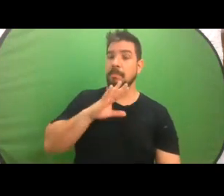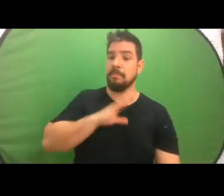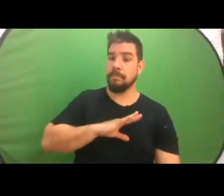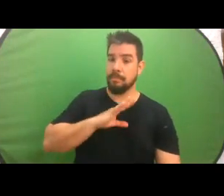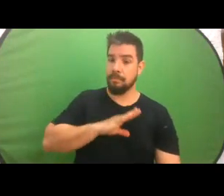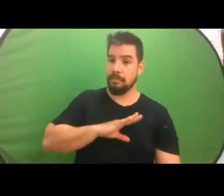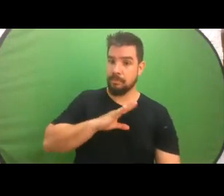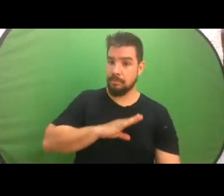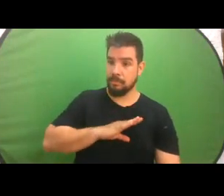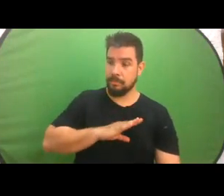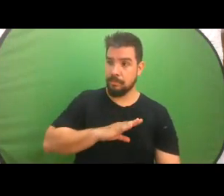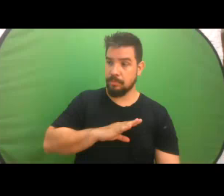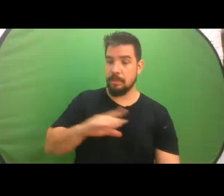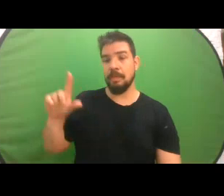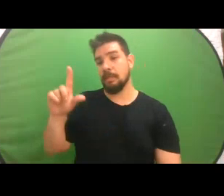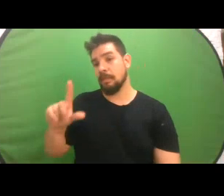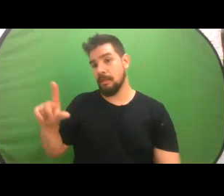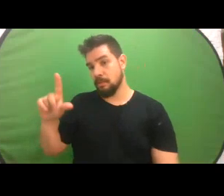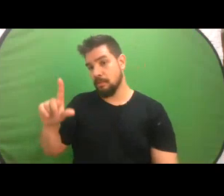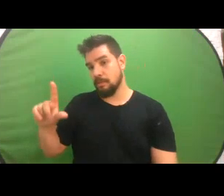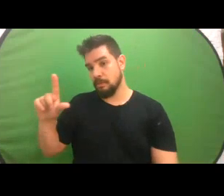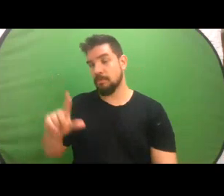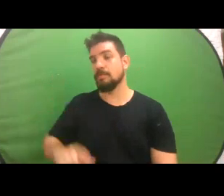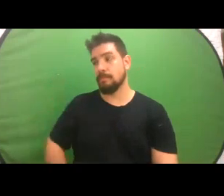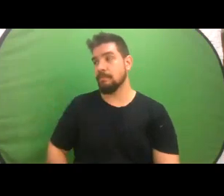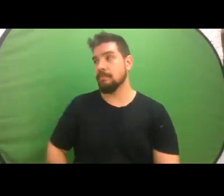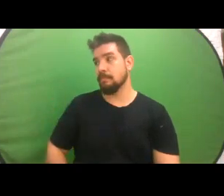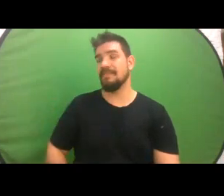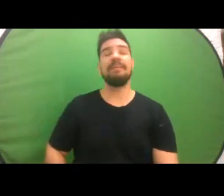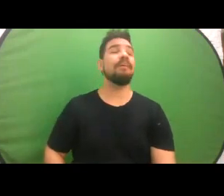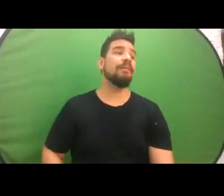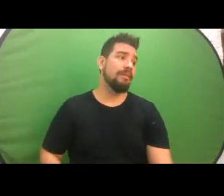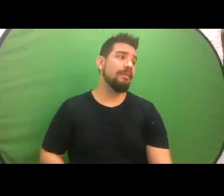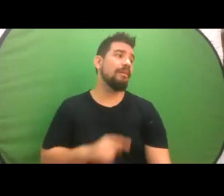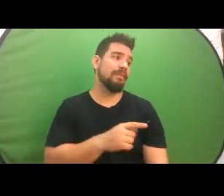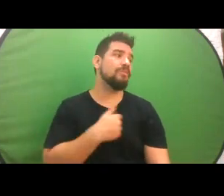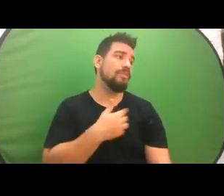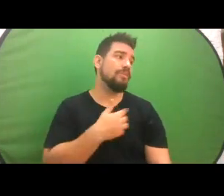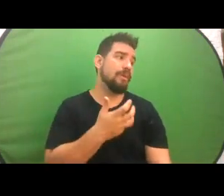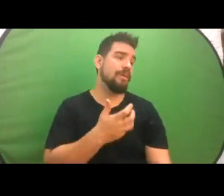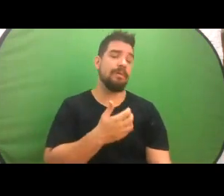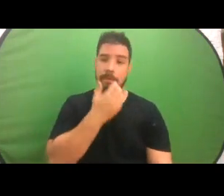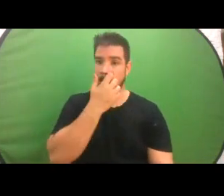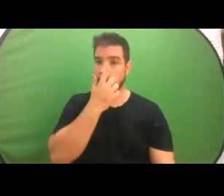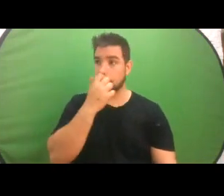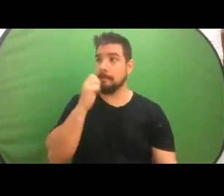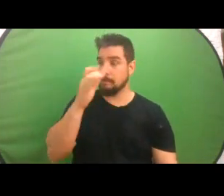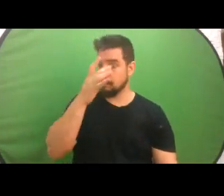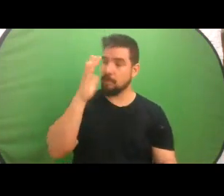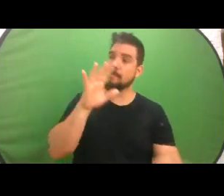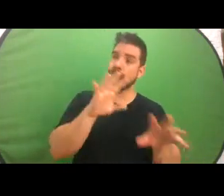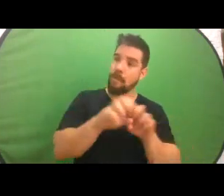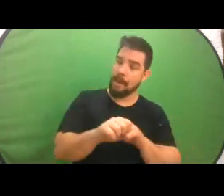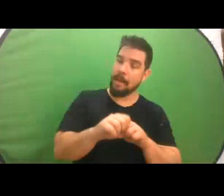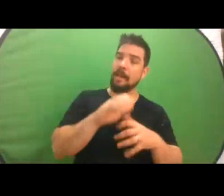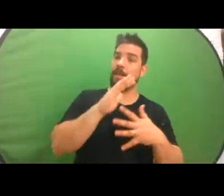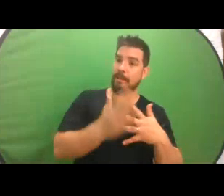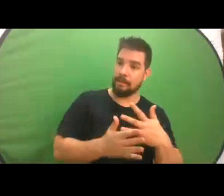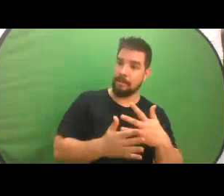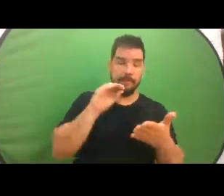português E e de suas suas literaturas, literaturas. tá Que bom? lindo. Era isso, E é esse que eu quem quero. formar em Libras vai ter Libras e